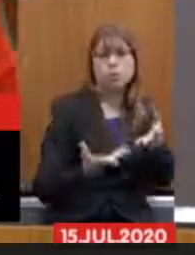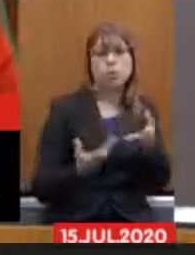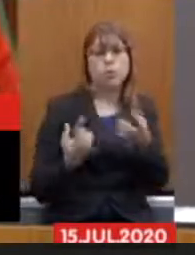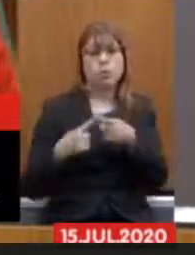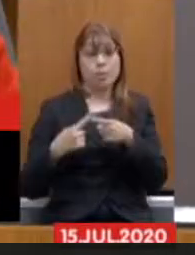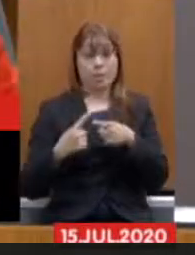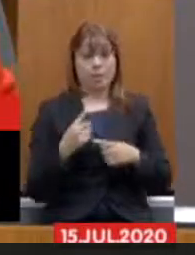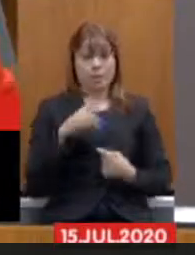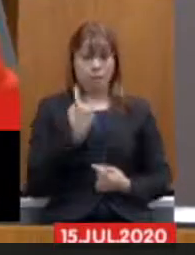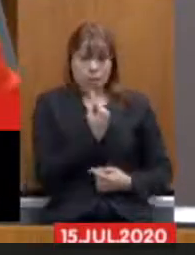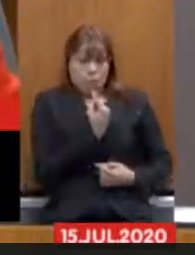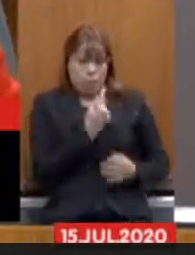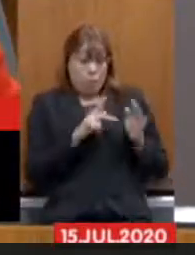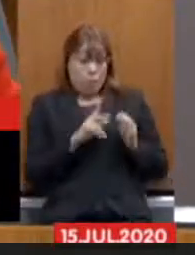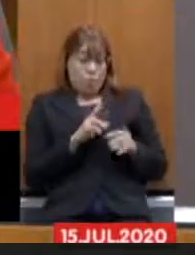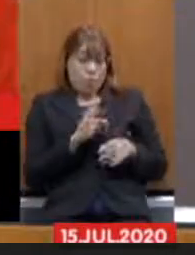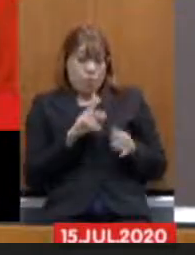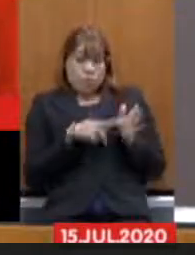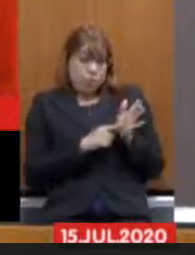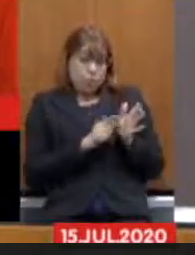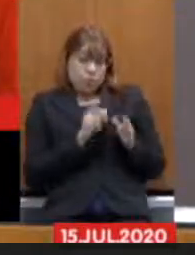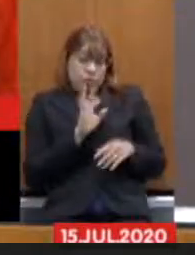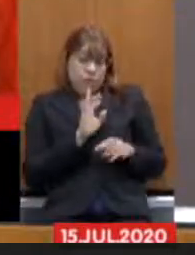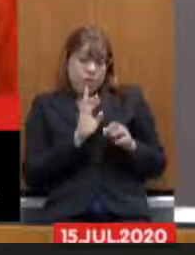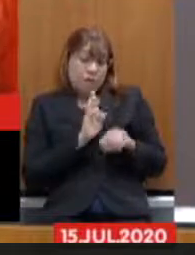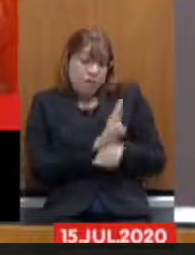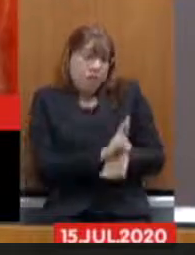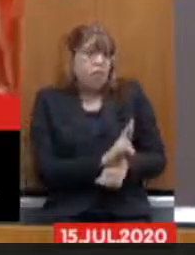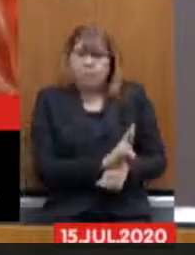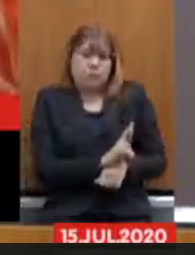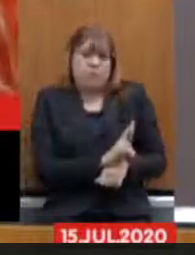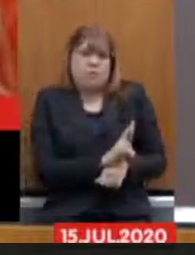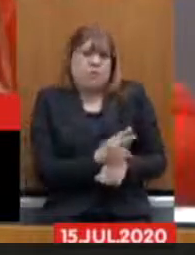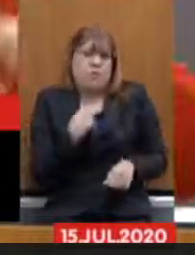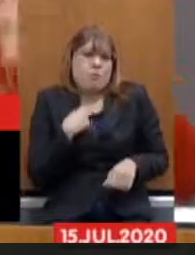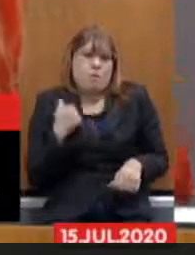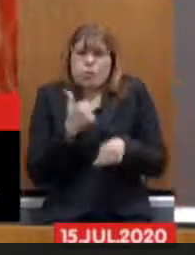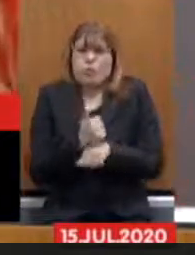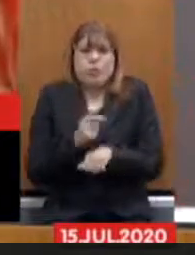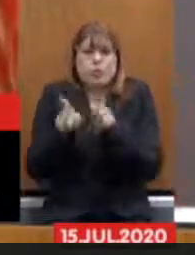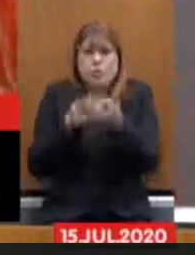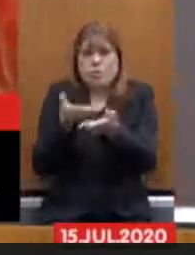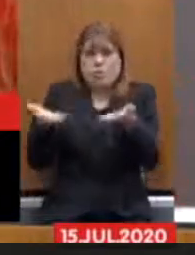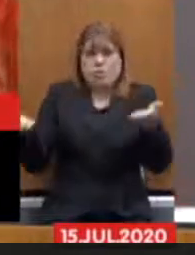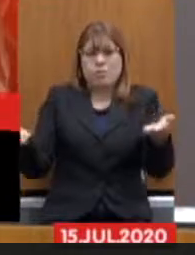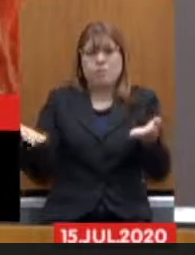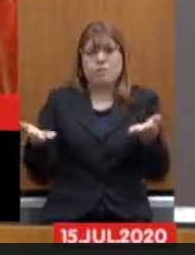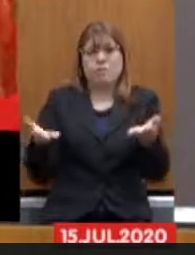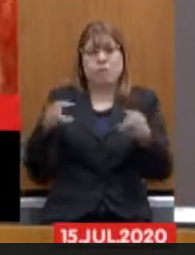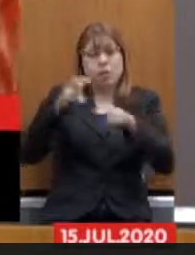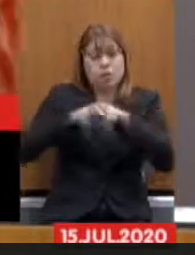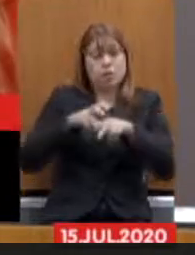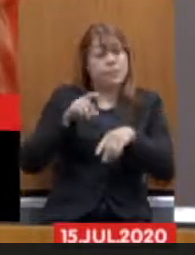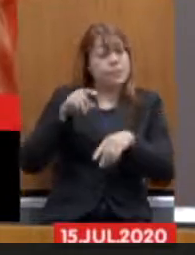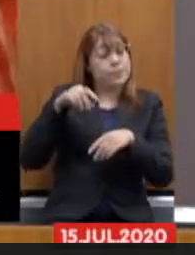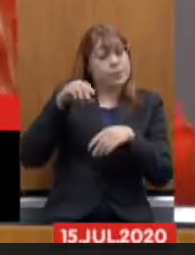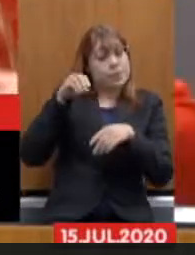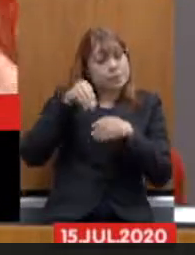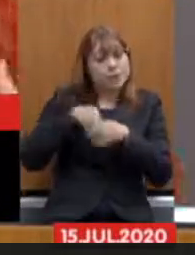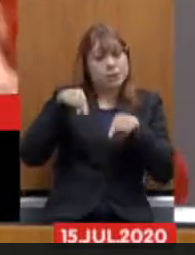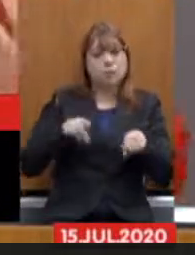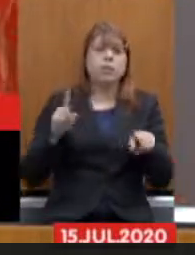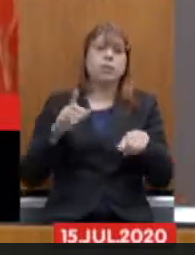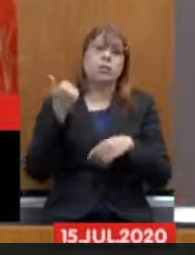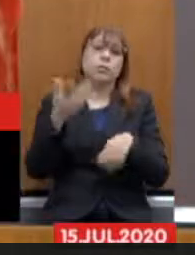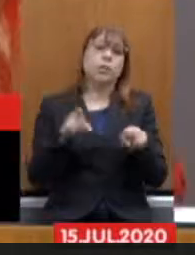são absolutos vocês representam representa atividade não é a substituição nem aqui no parlamento e nem da organização